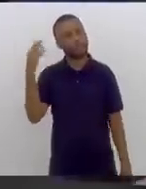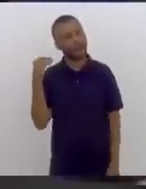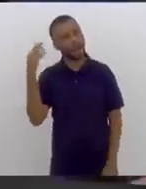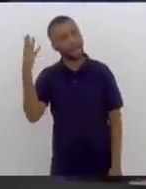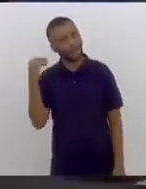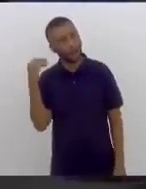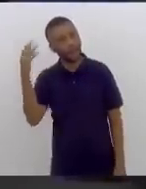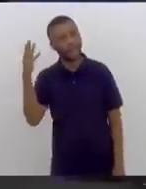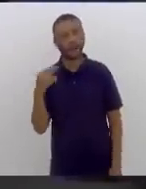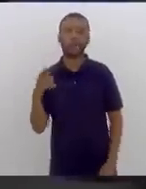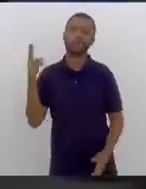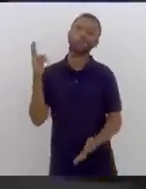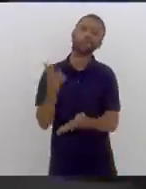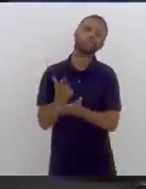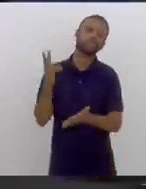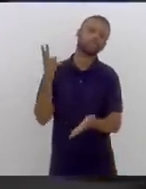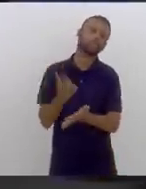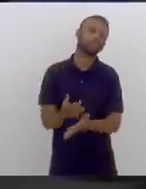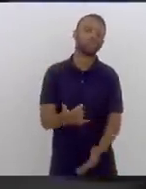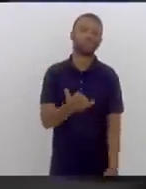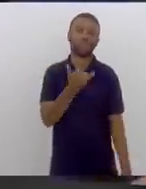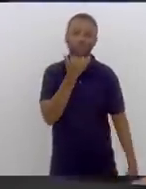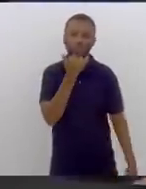a mesma desculpa